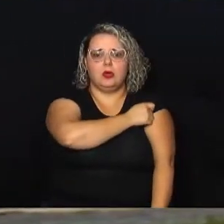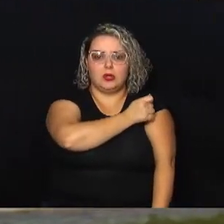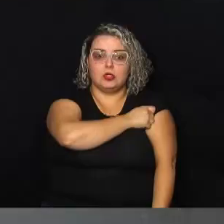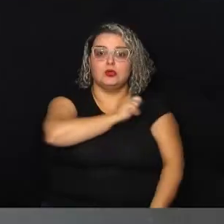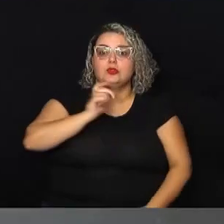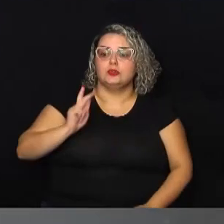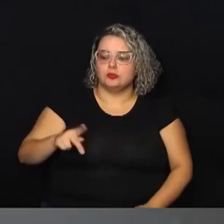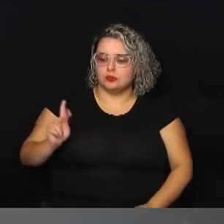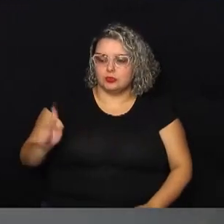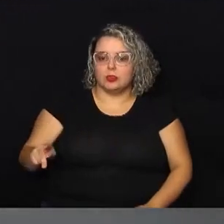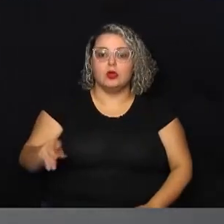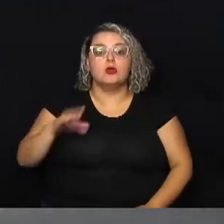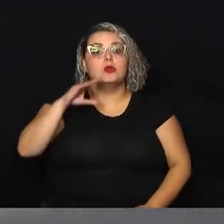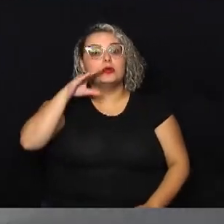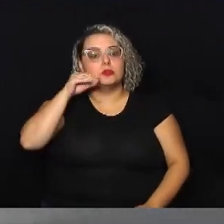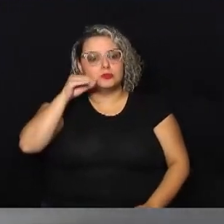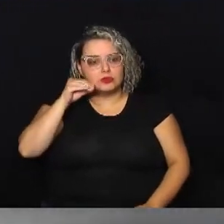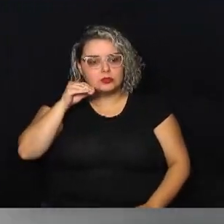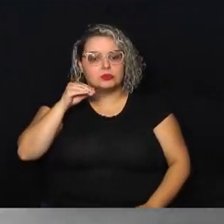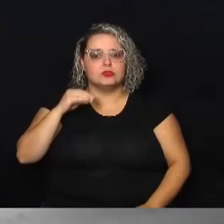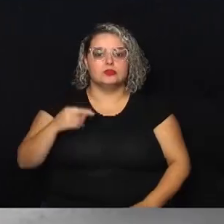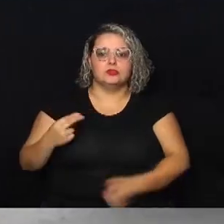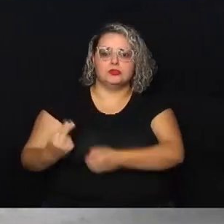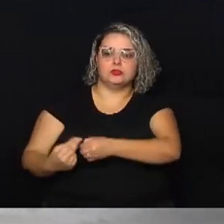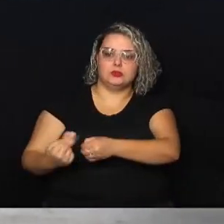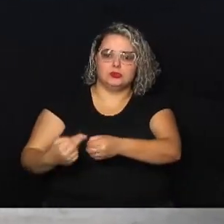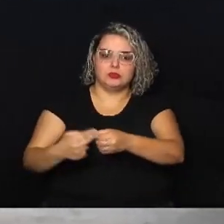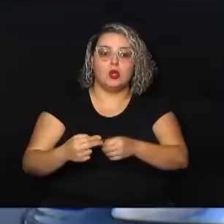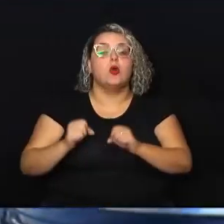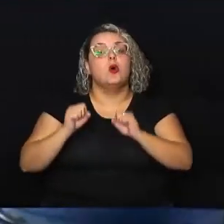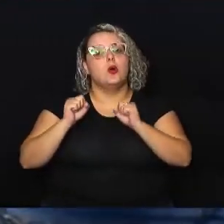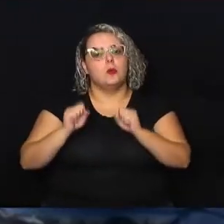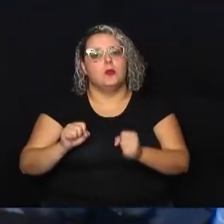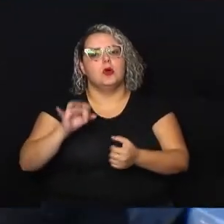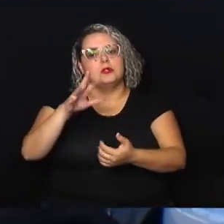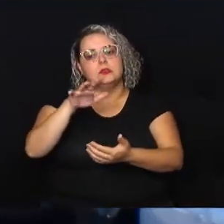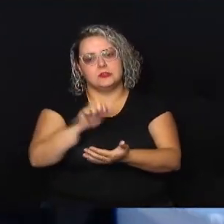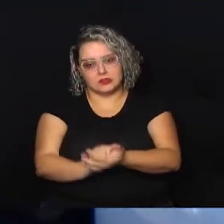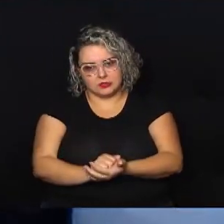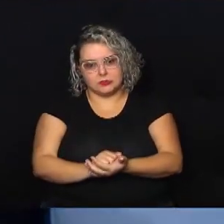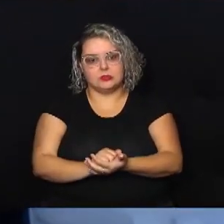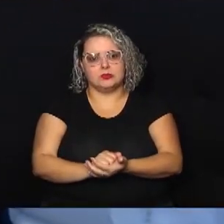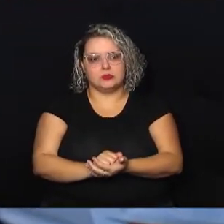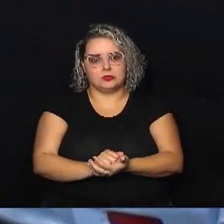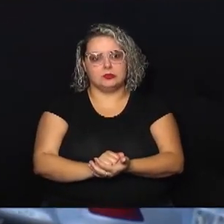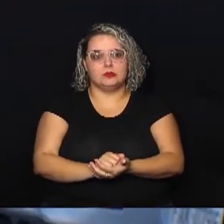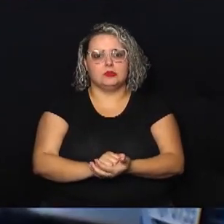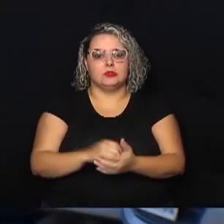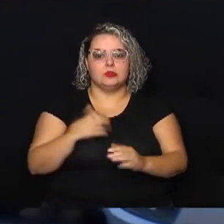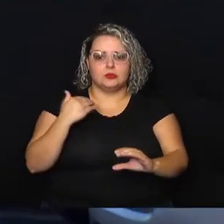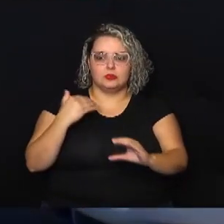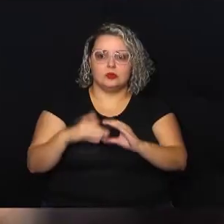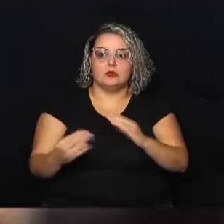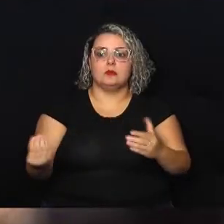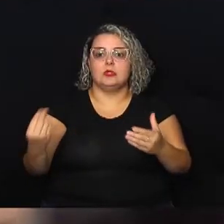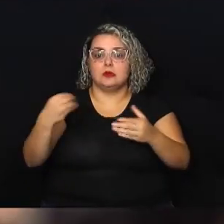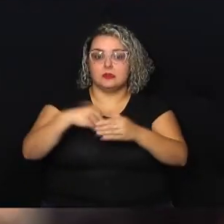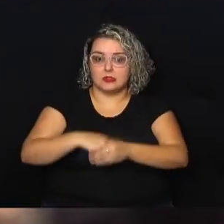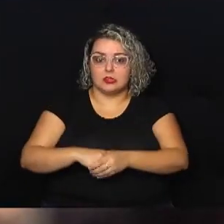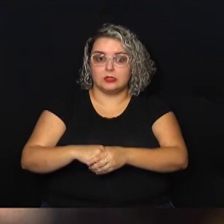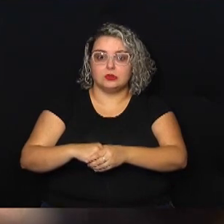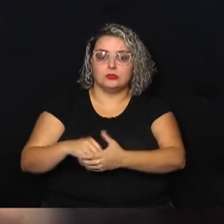professores e funcionários da universidade podem se cadastrar por meio do e-mail interno do campus.